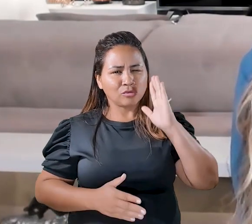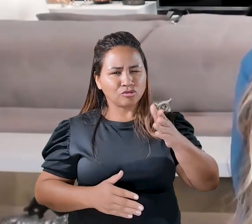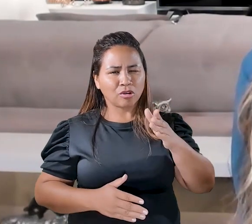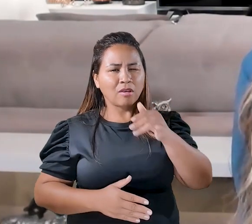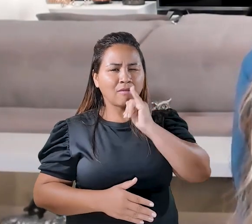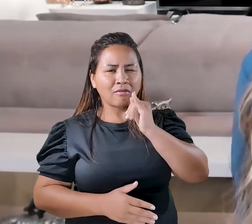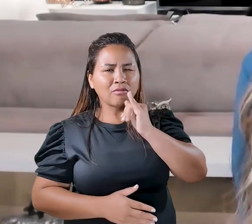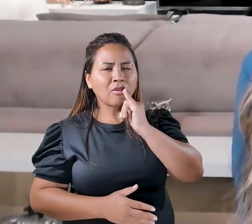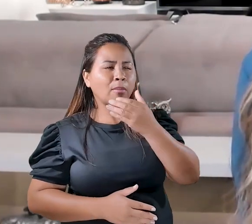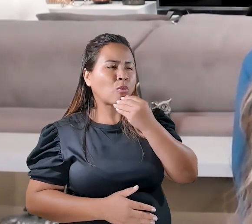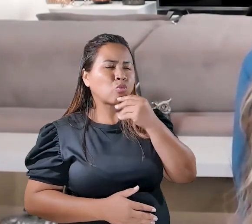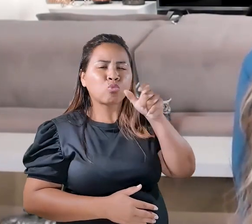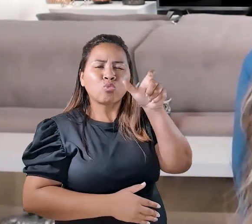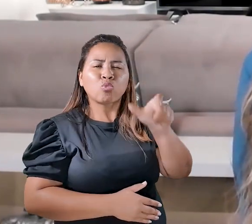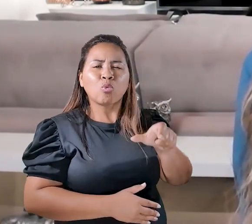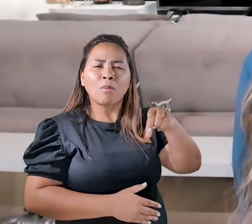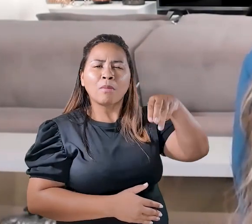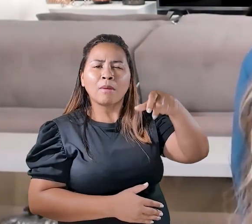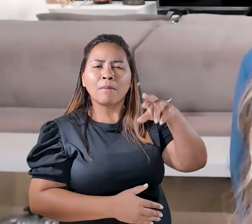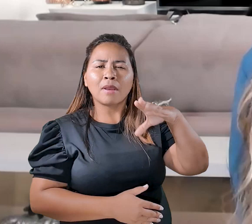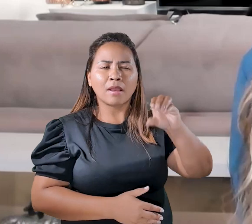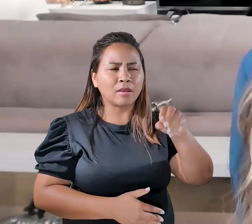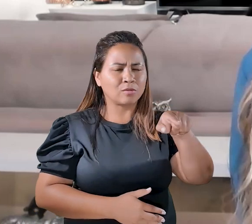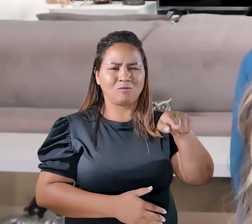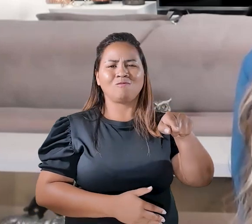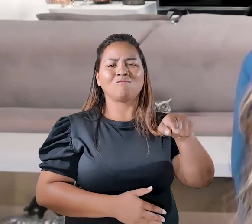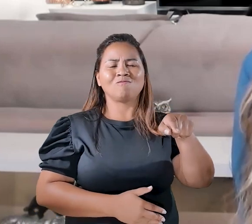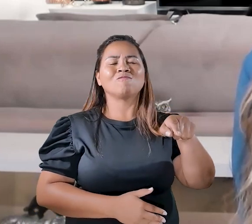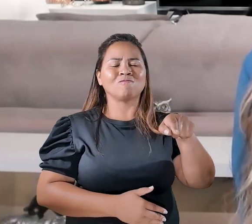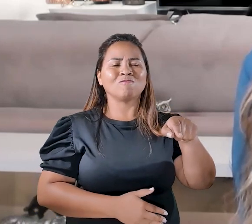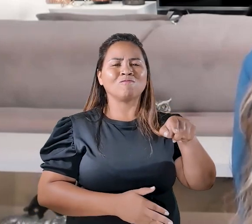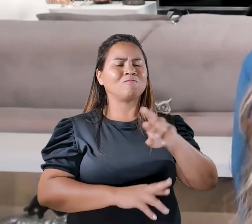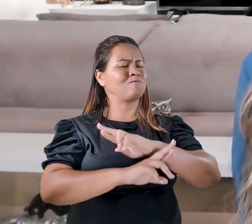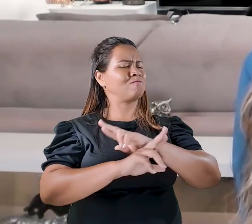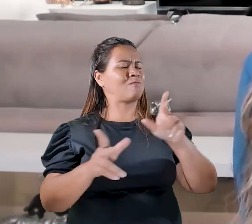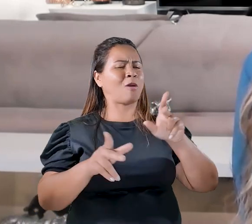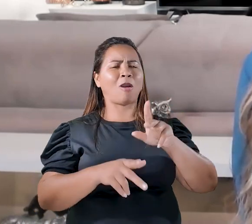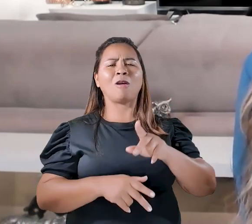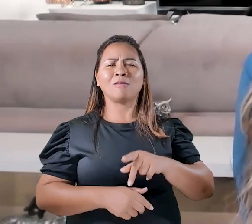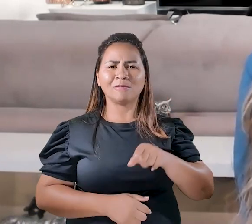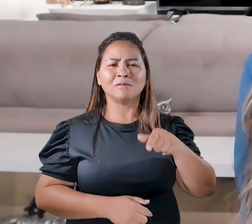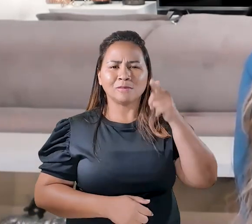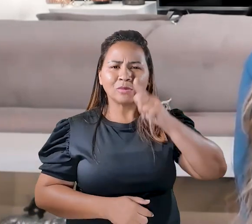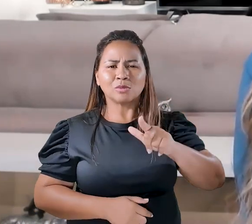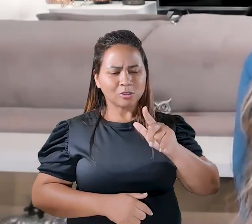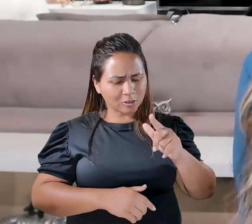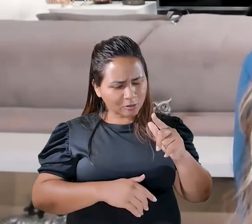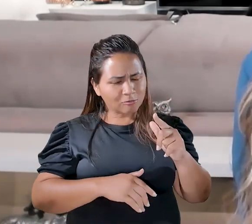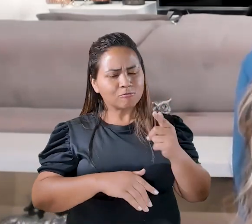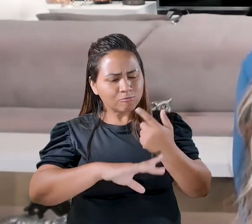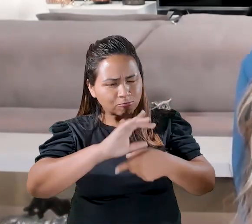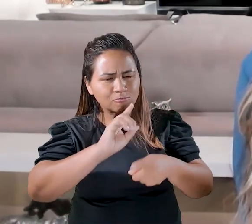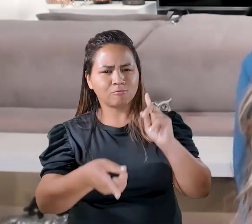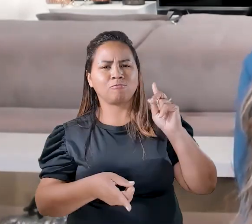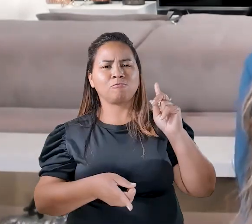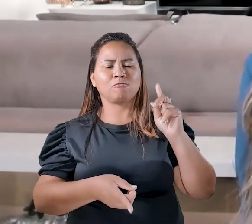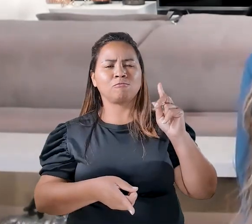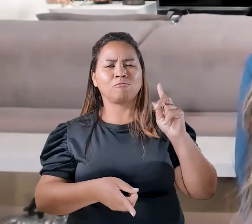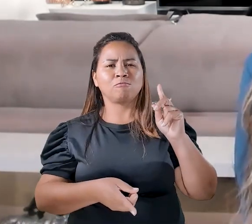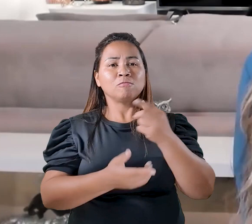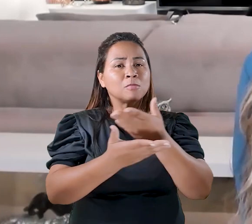Tudo são desculpas que contamos para nós, sendo que exatamente o que está nos acontecendo é a sombra que nos leva à